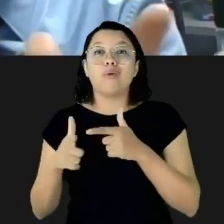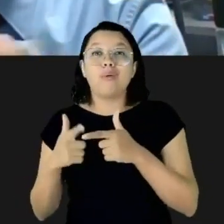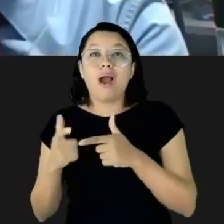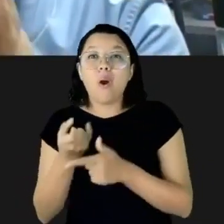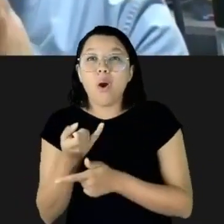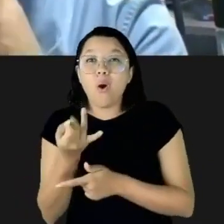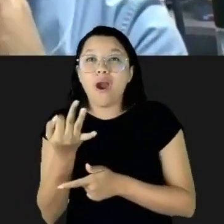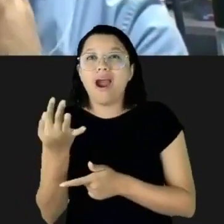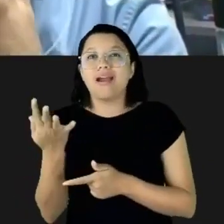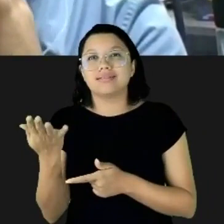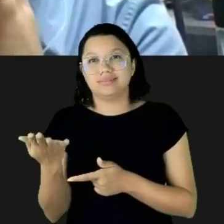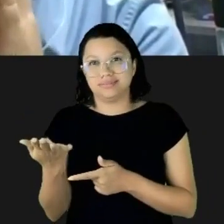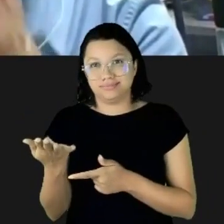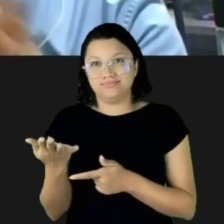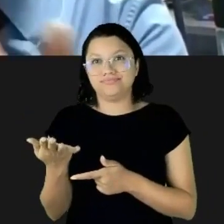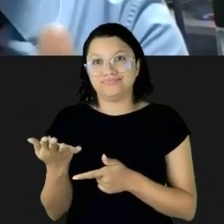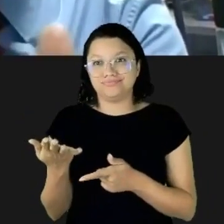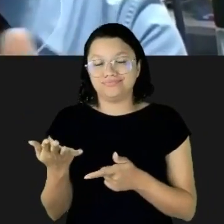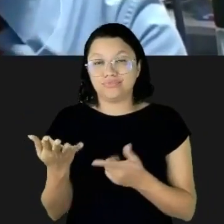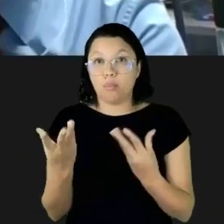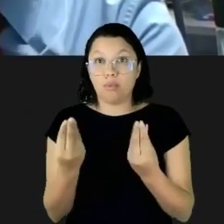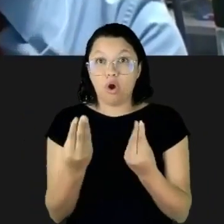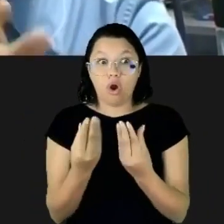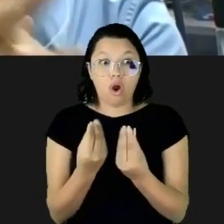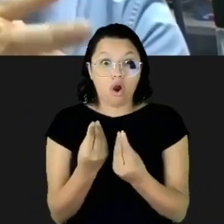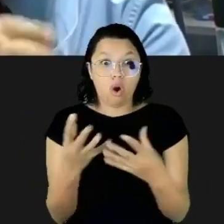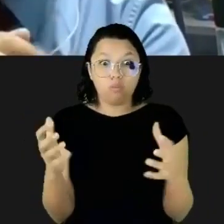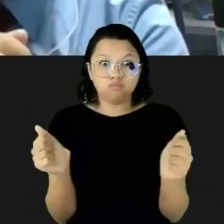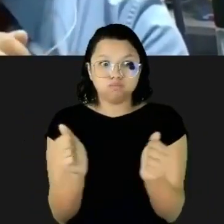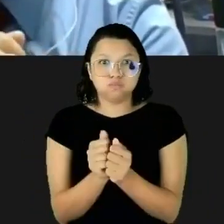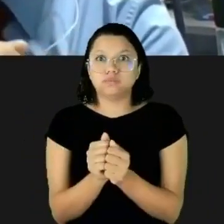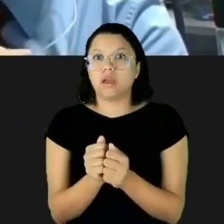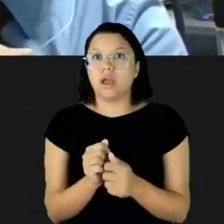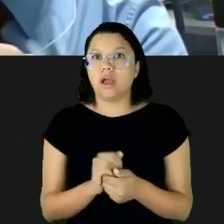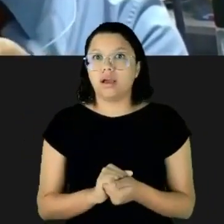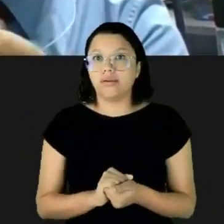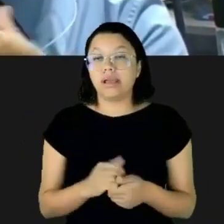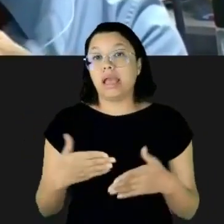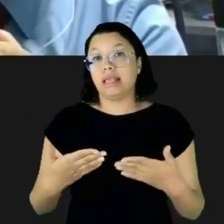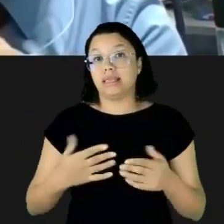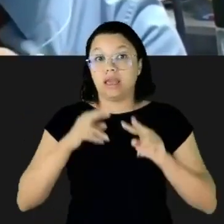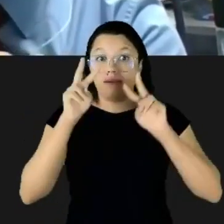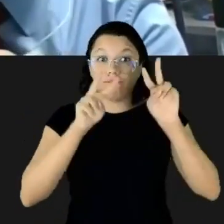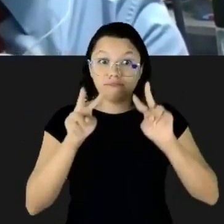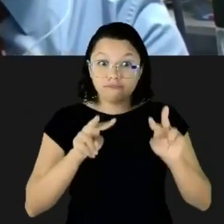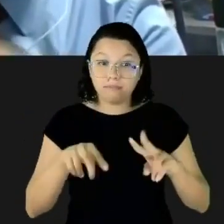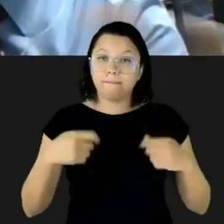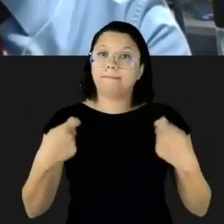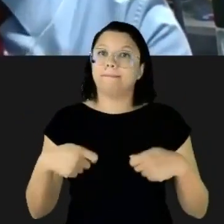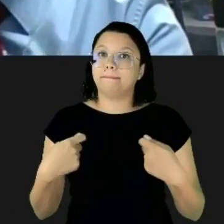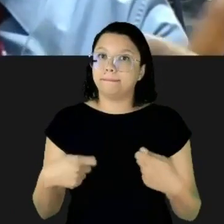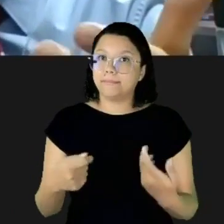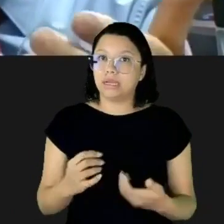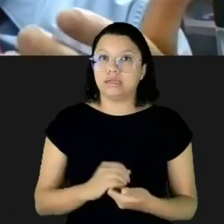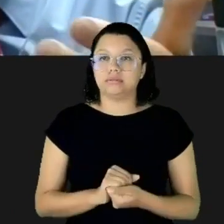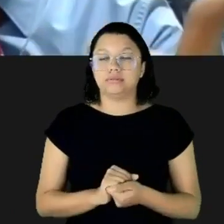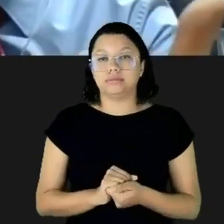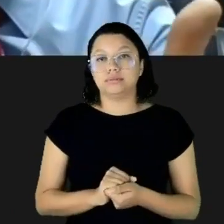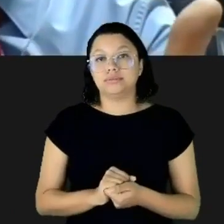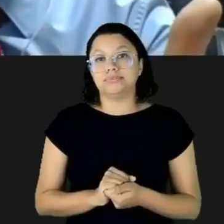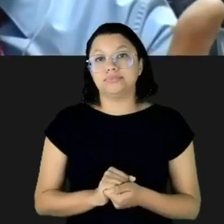problema é a quantidade dele estar todos ao mesmo tempo então precisa ser avaliado se precisa